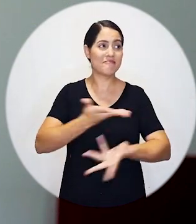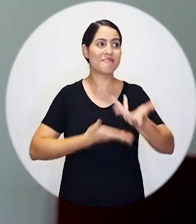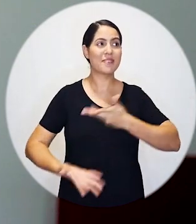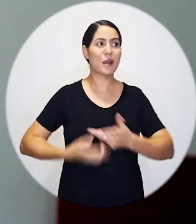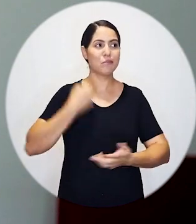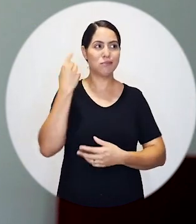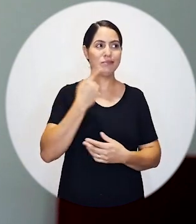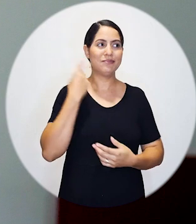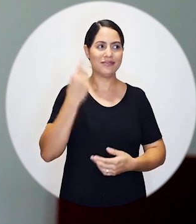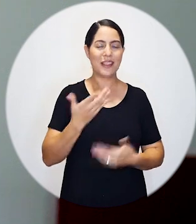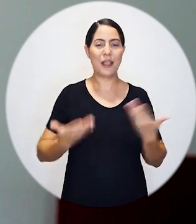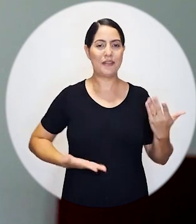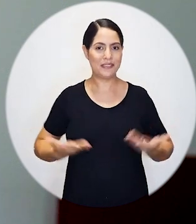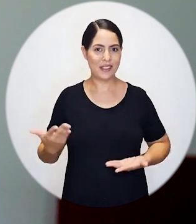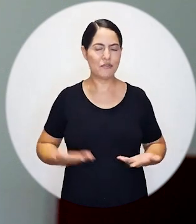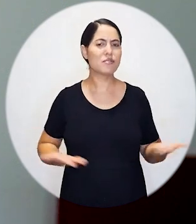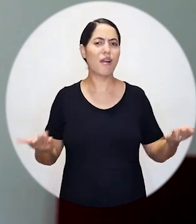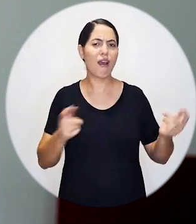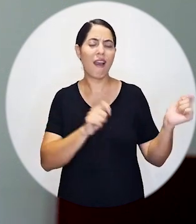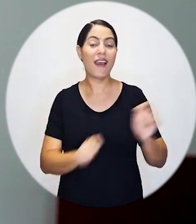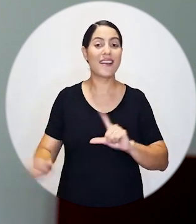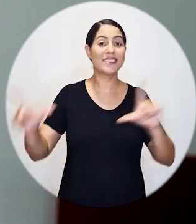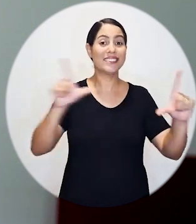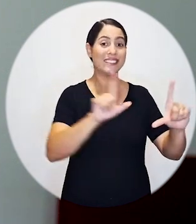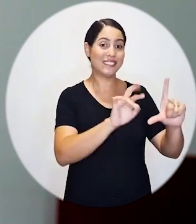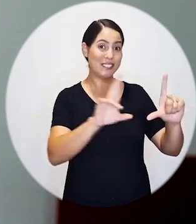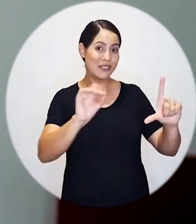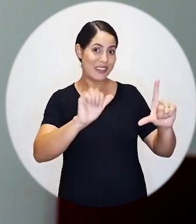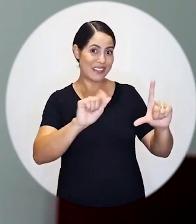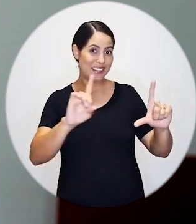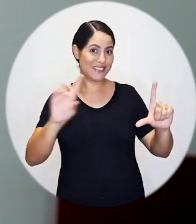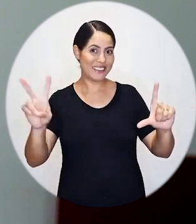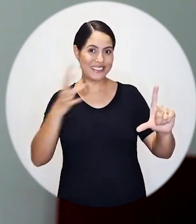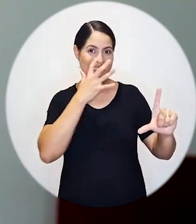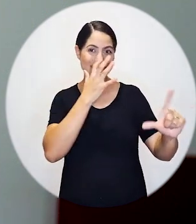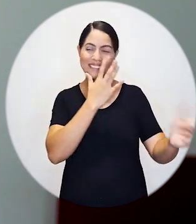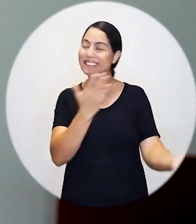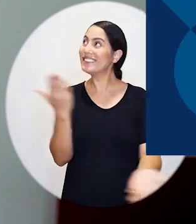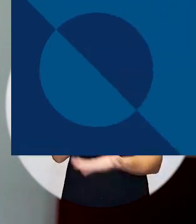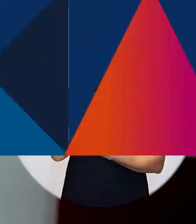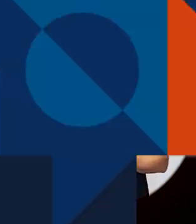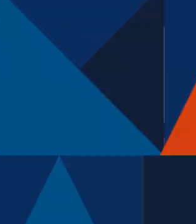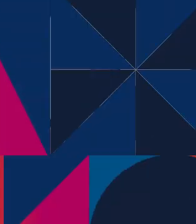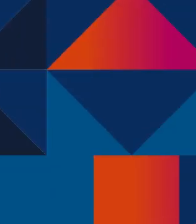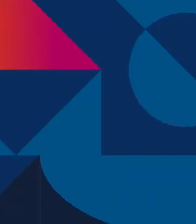essenciais para advogados em início de carreira. Esse é o quadro Giro ADV. Veja só.